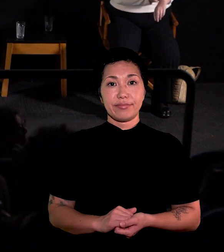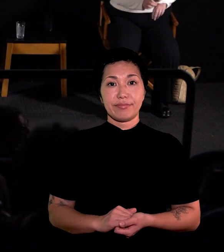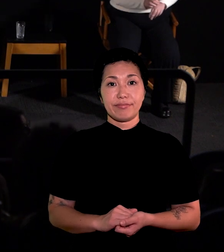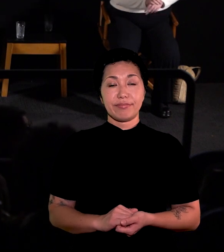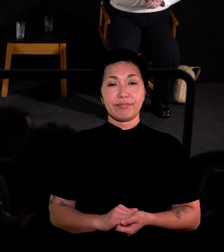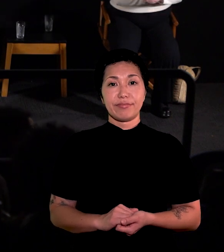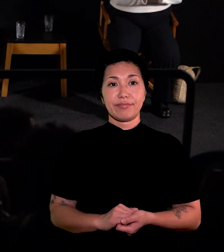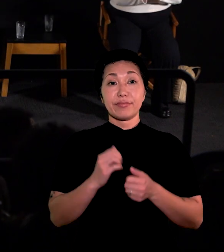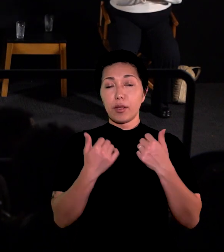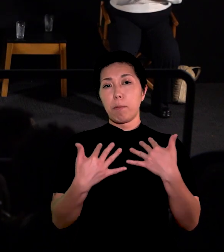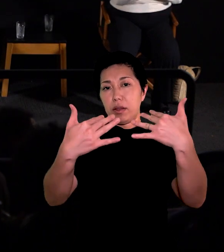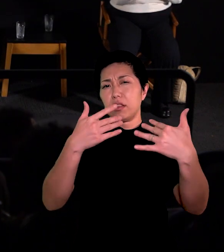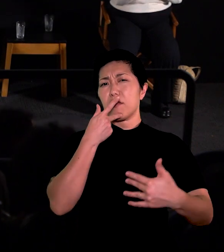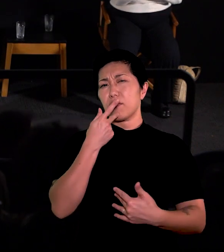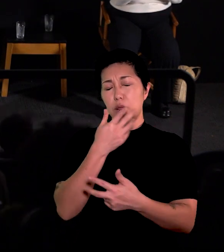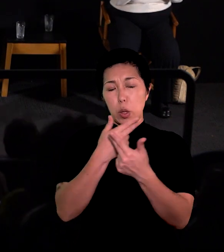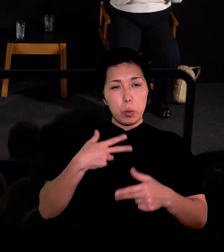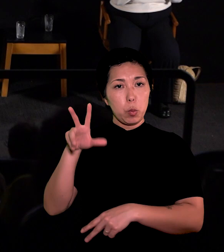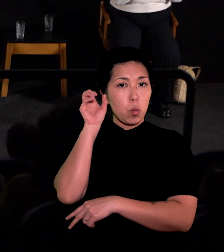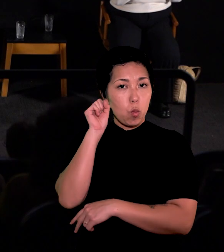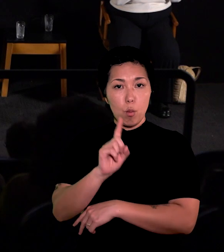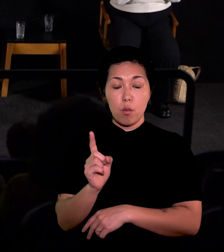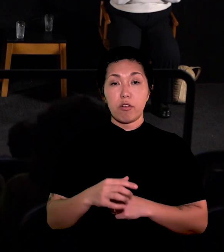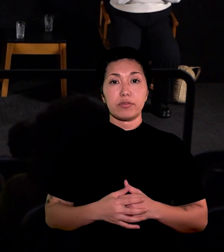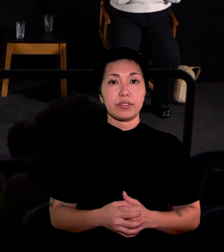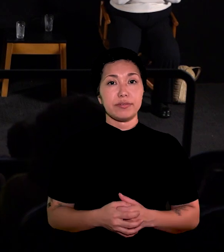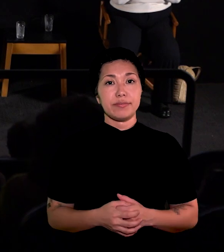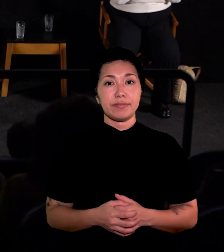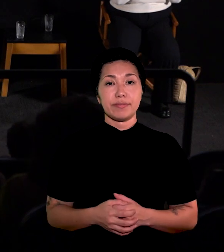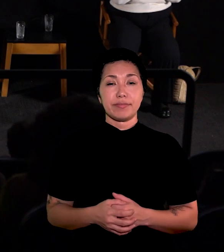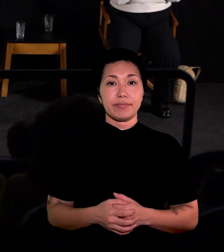Consumo é igual renovação da natureza. E a sua pauta é